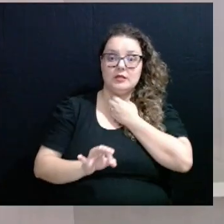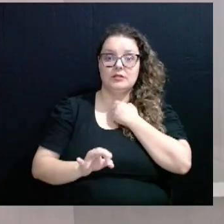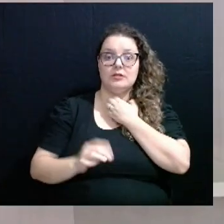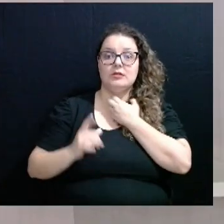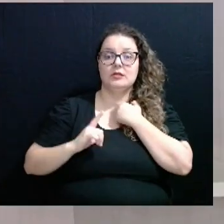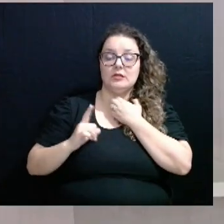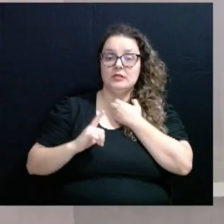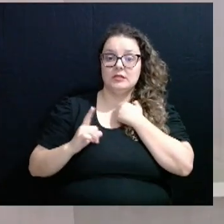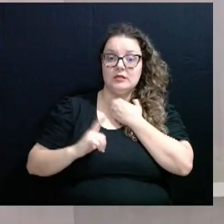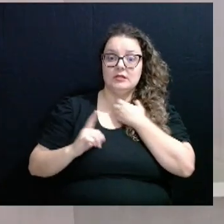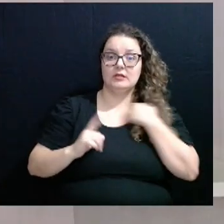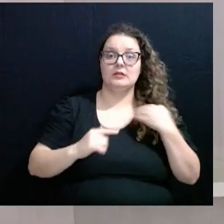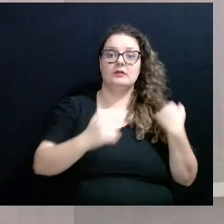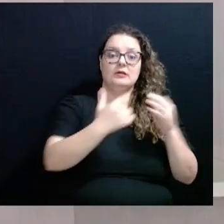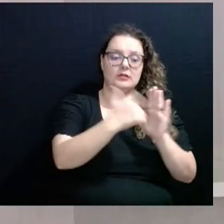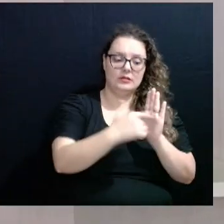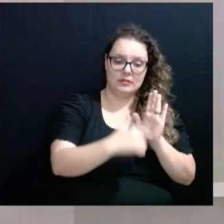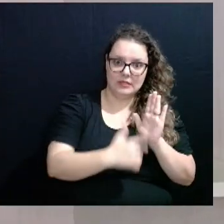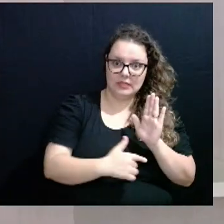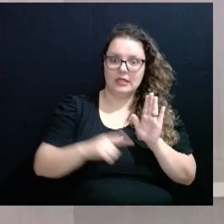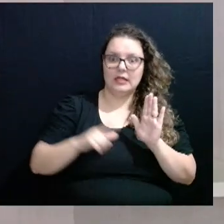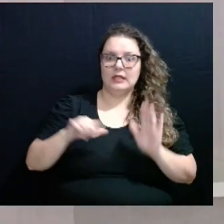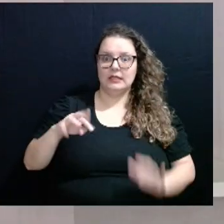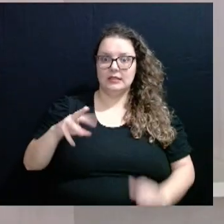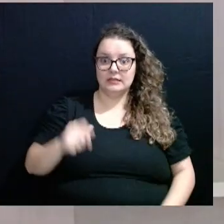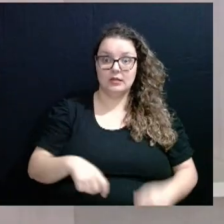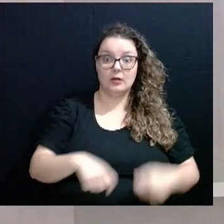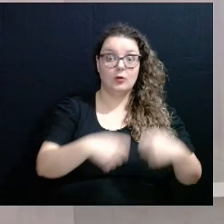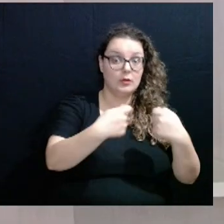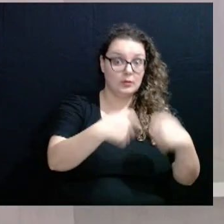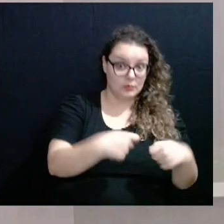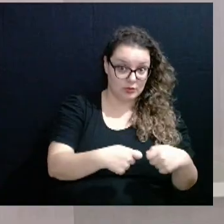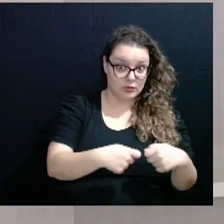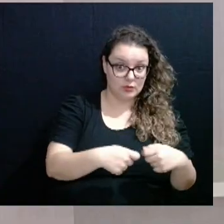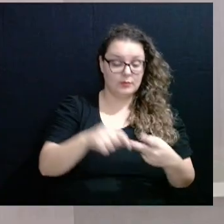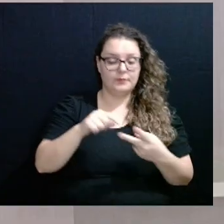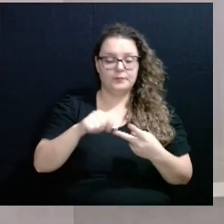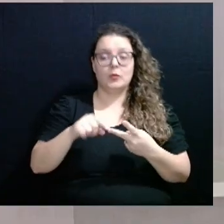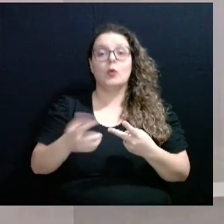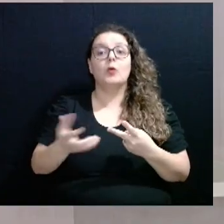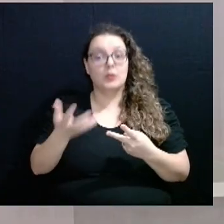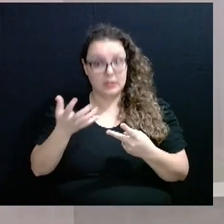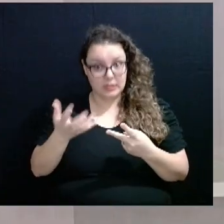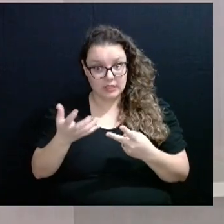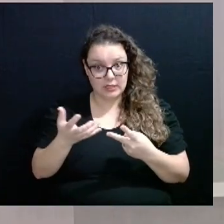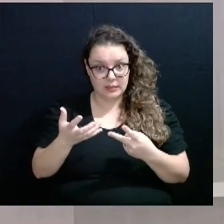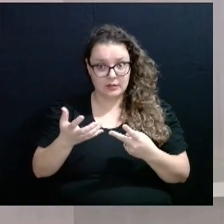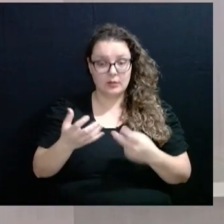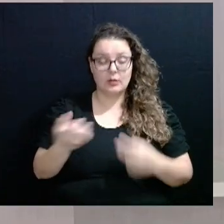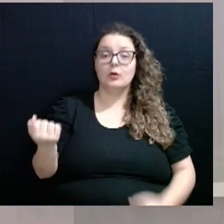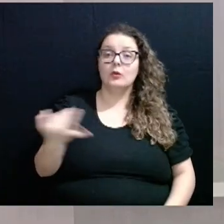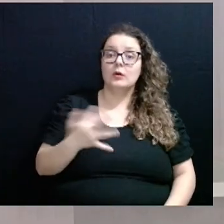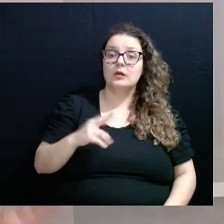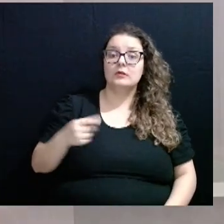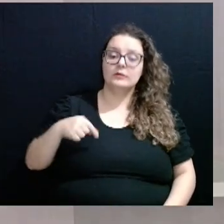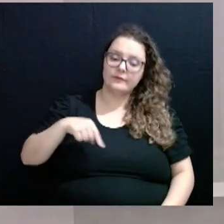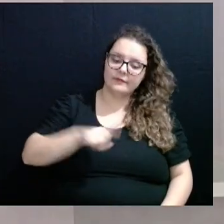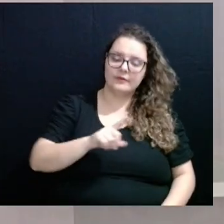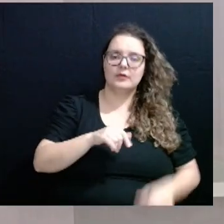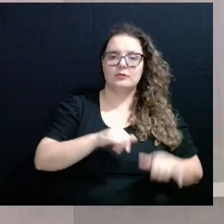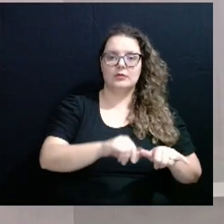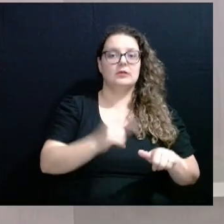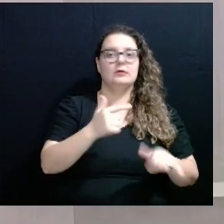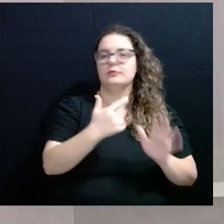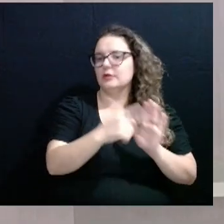lista, um papel e caneta daquilo que você precisa, daquilo que você quer comprar. Quantas vezes a gente vai no mercado sem uma lista,